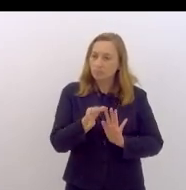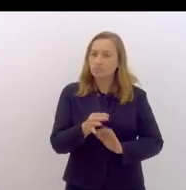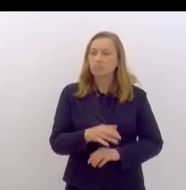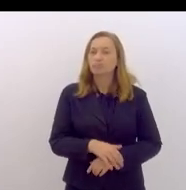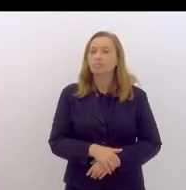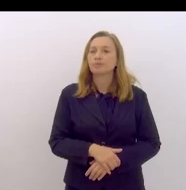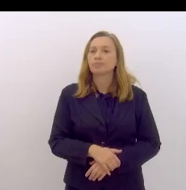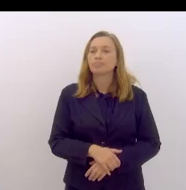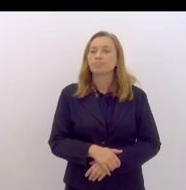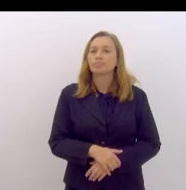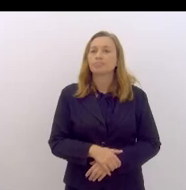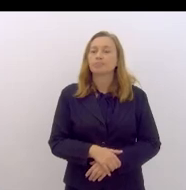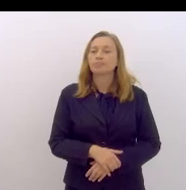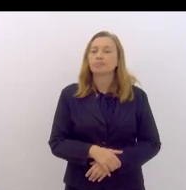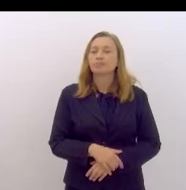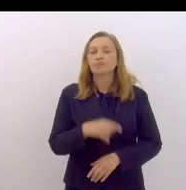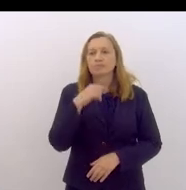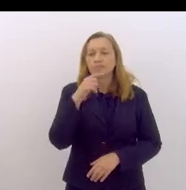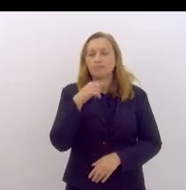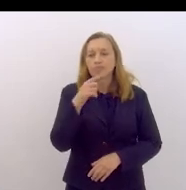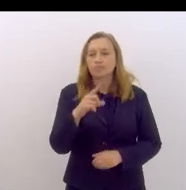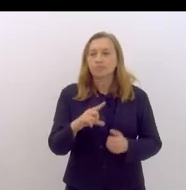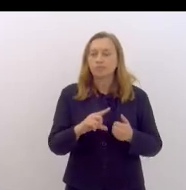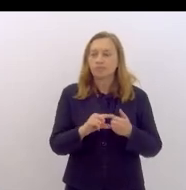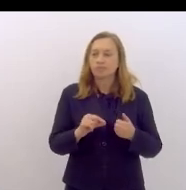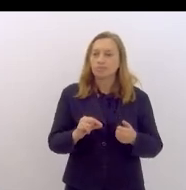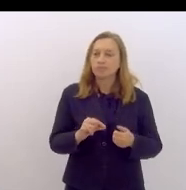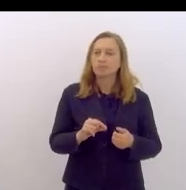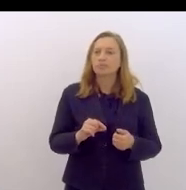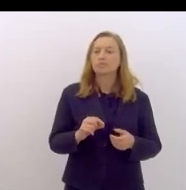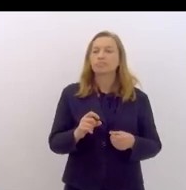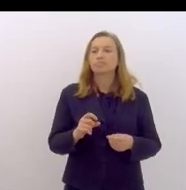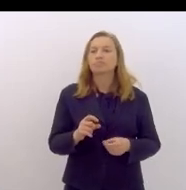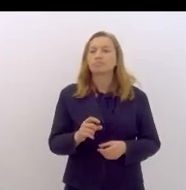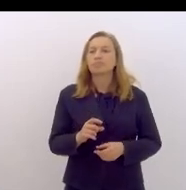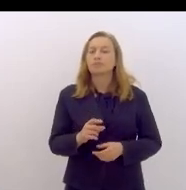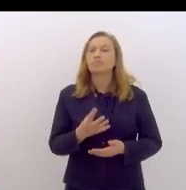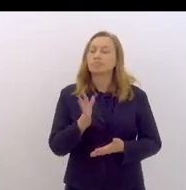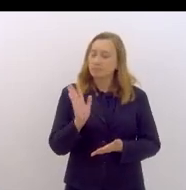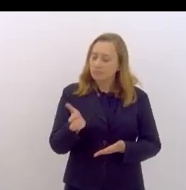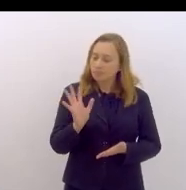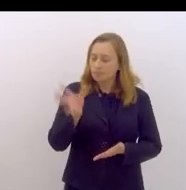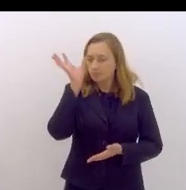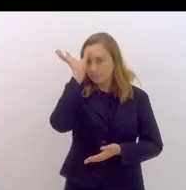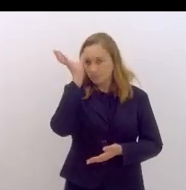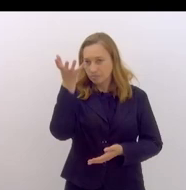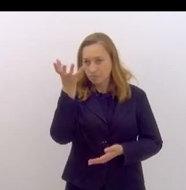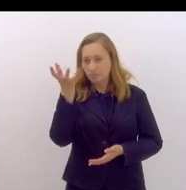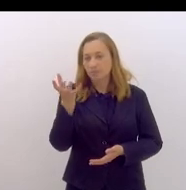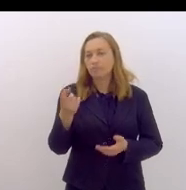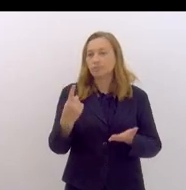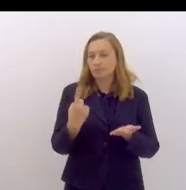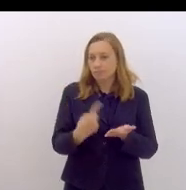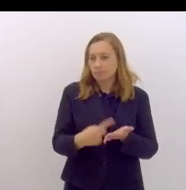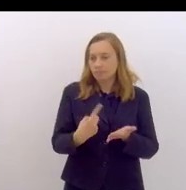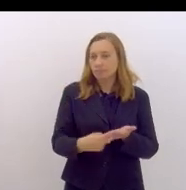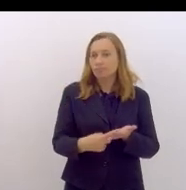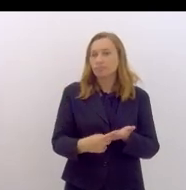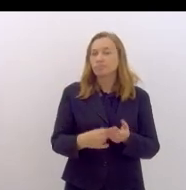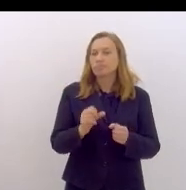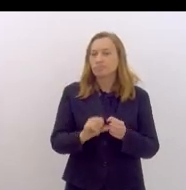outro. Essa dúvida em relação ao artigo que é objeto de emenda supressiva está resolvida face ao acordo que está sendo